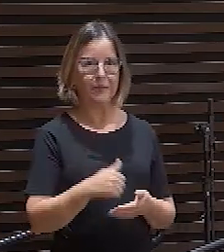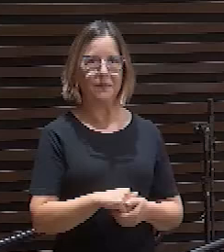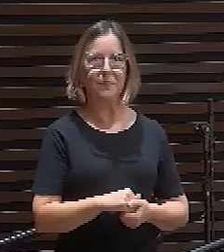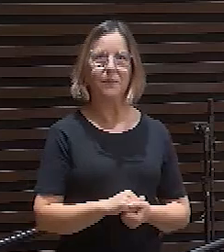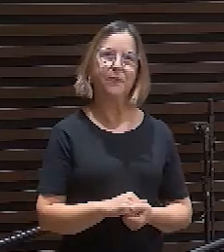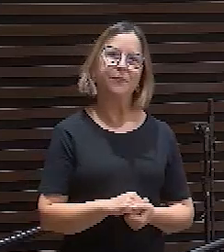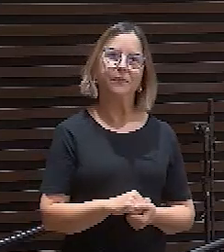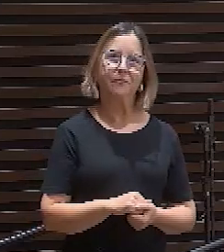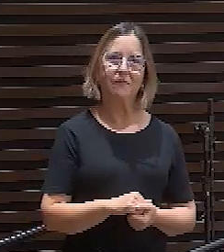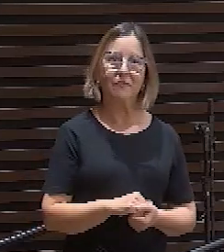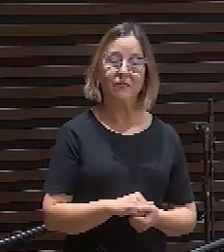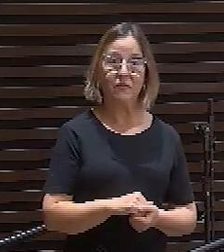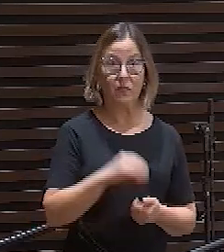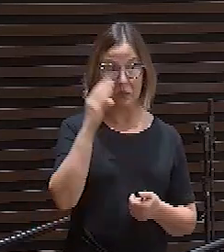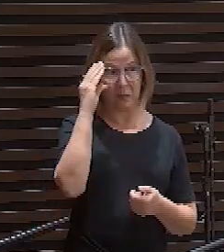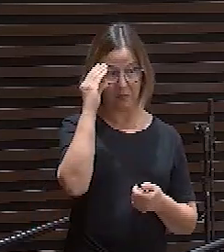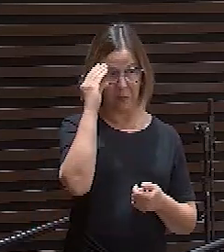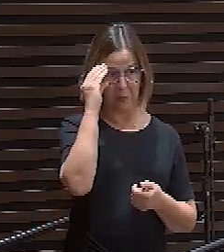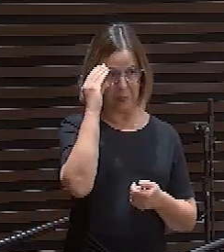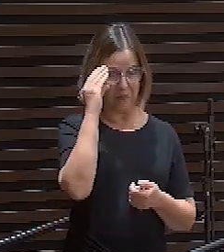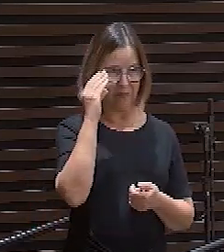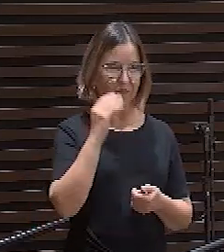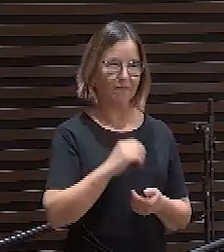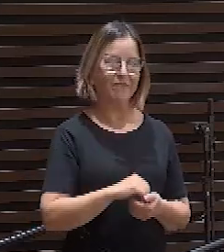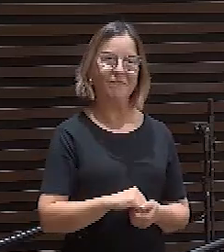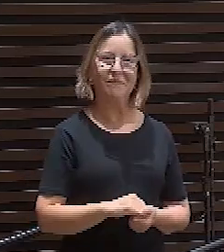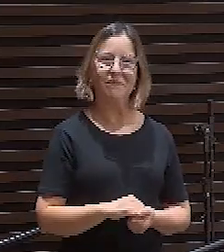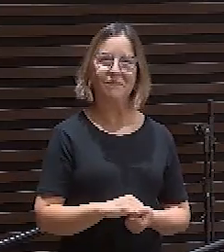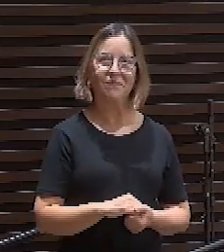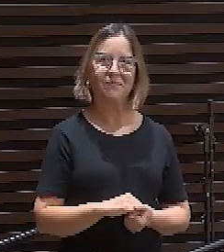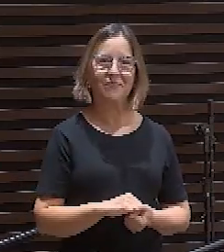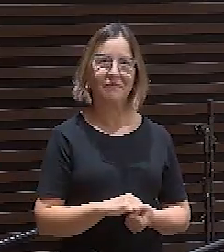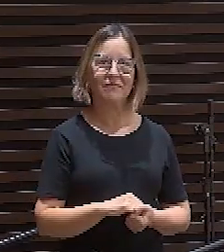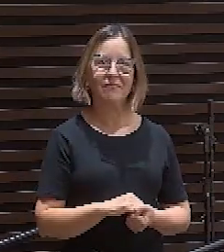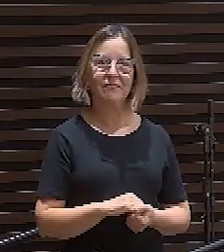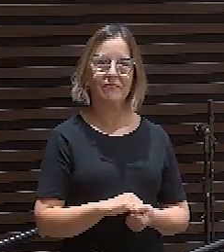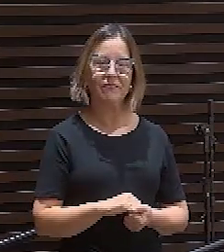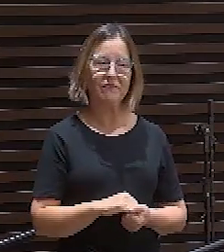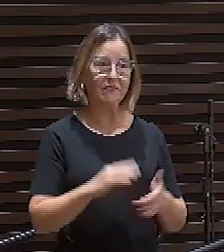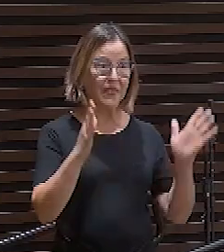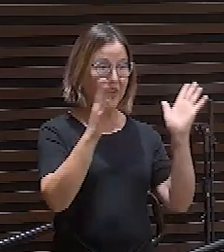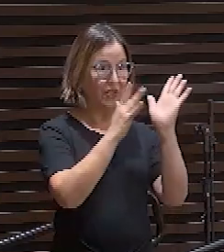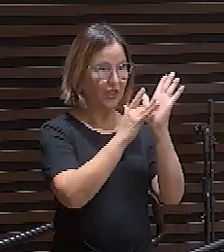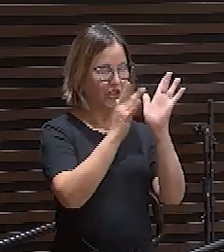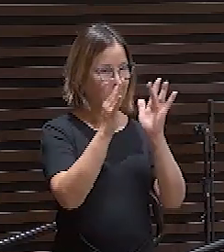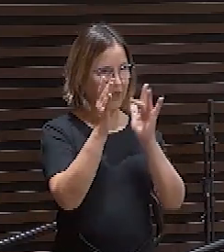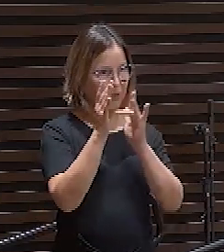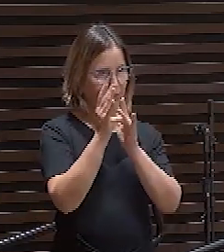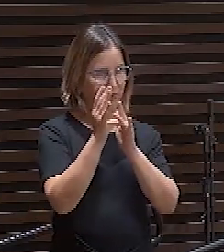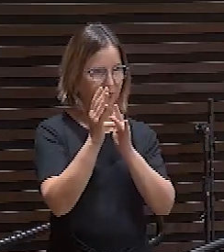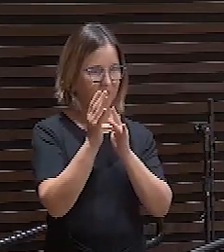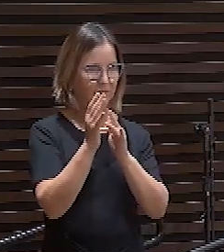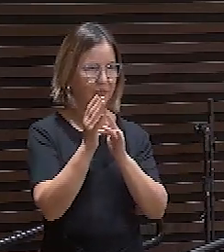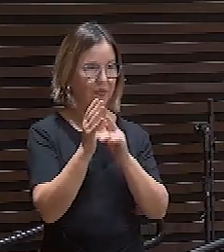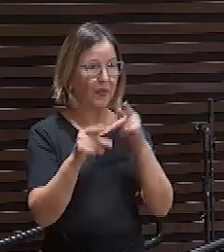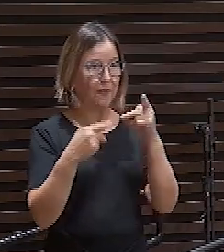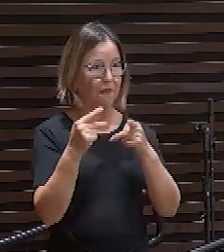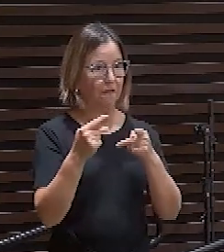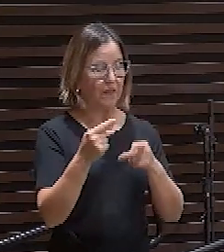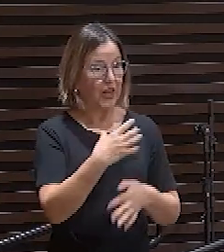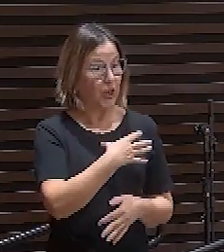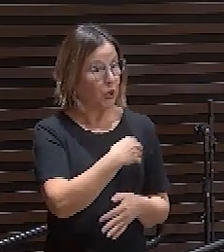importante. Lucas 12, de 13 a 21, Jesus minimiza a importância de uma